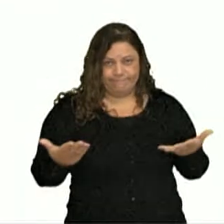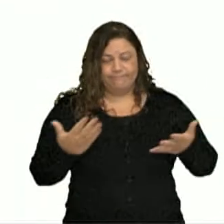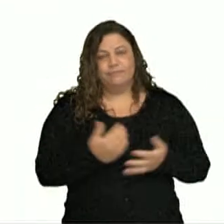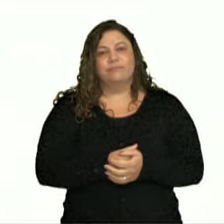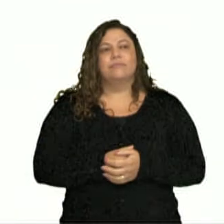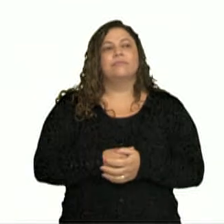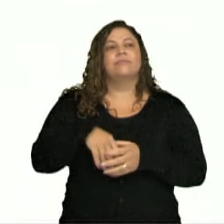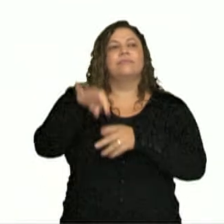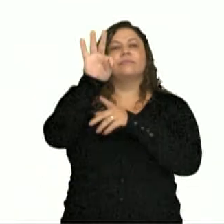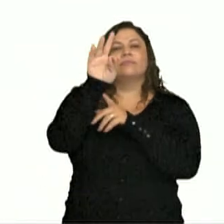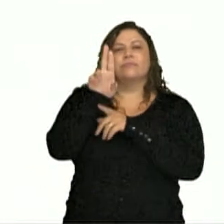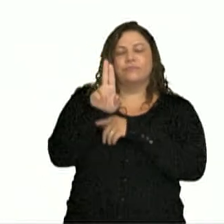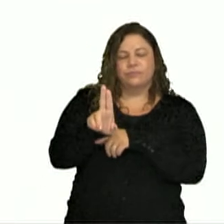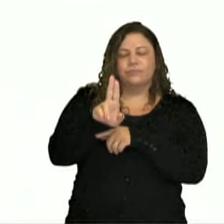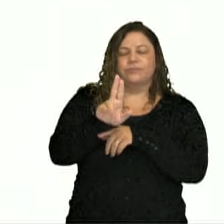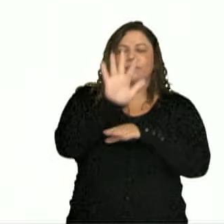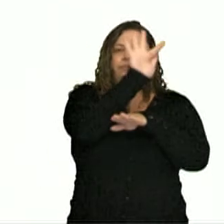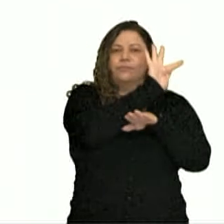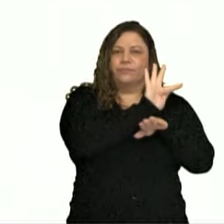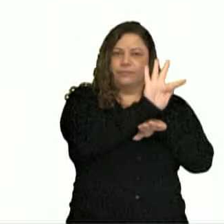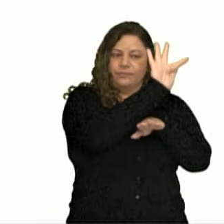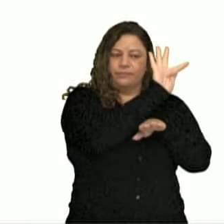usted na linguagem formal.